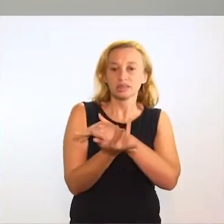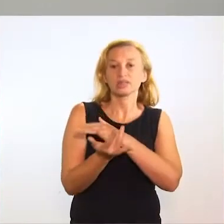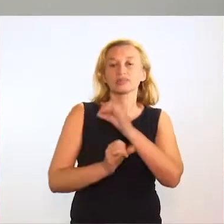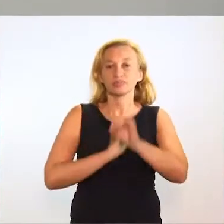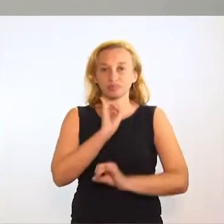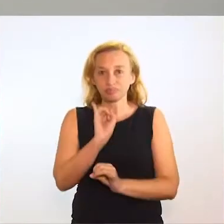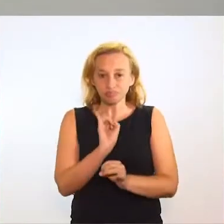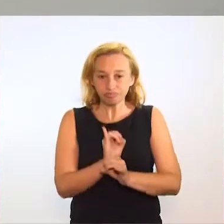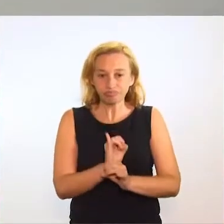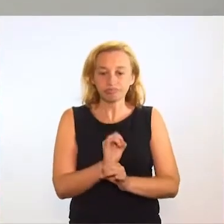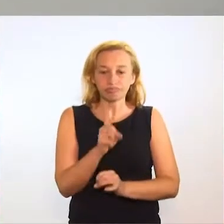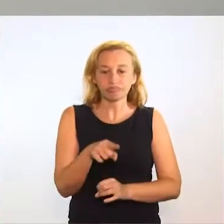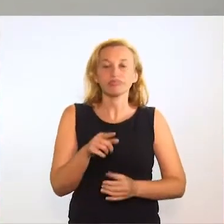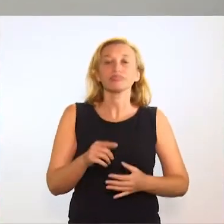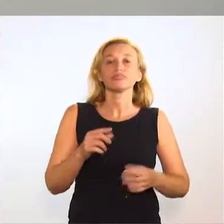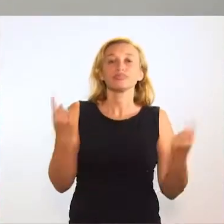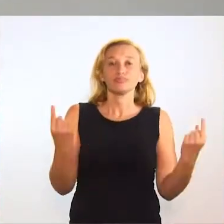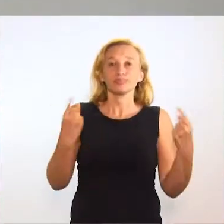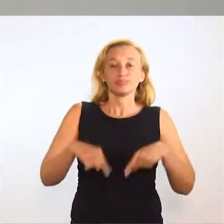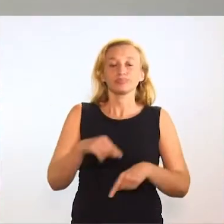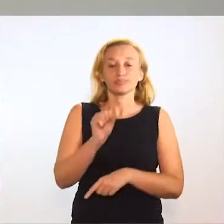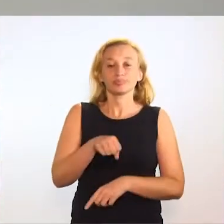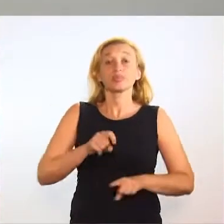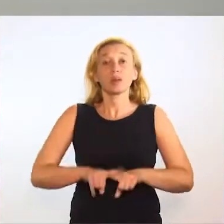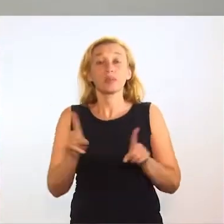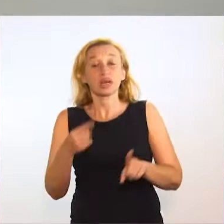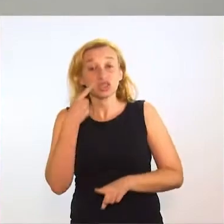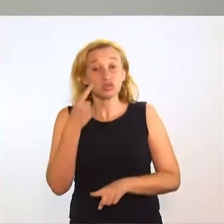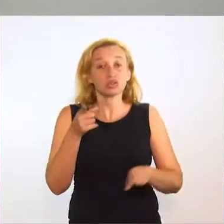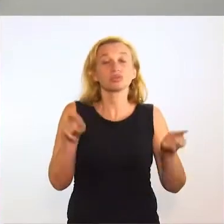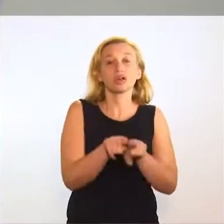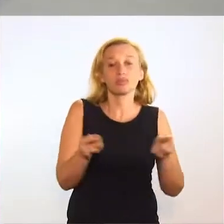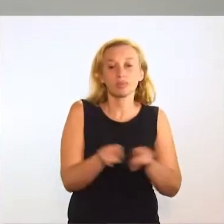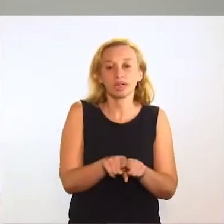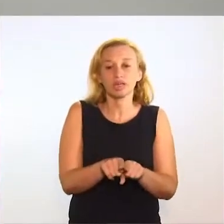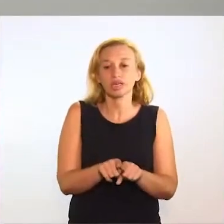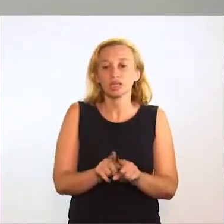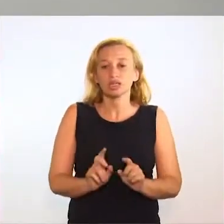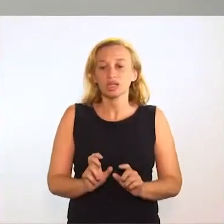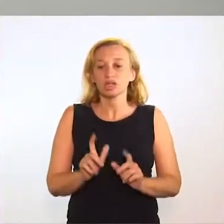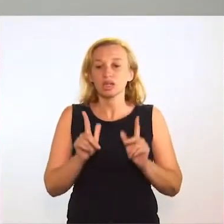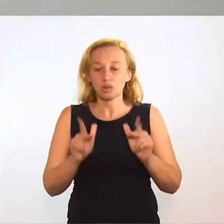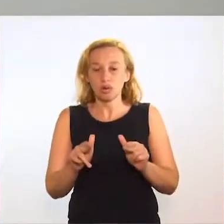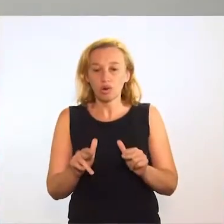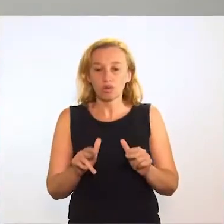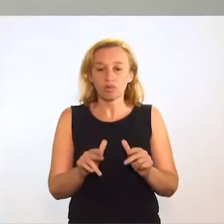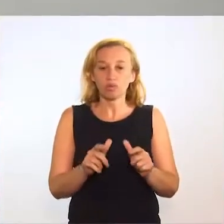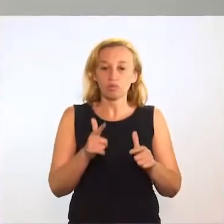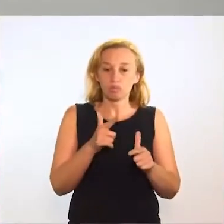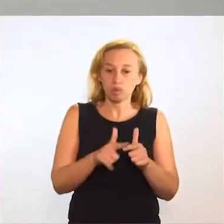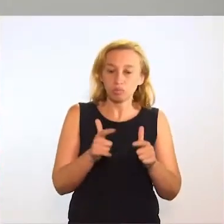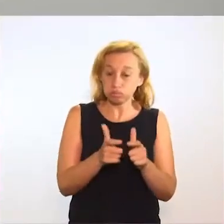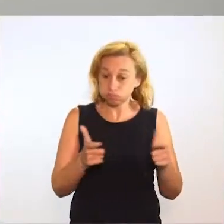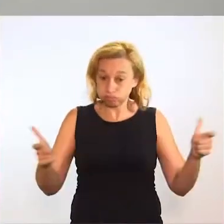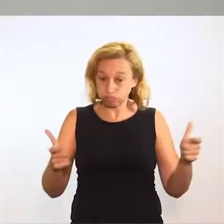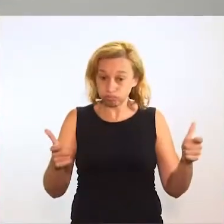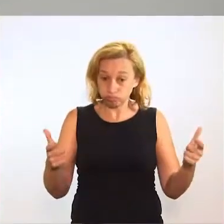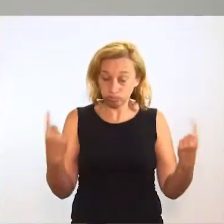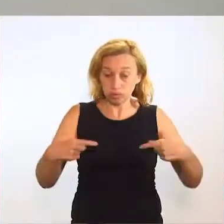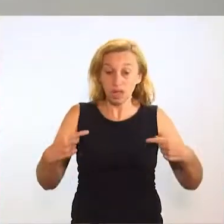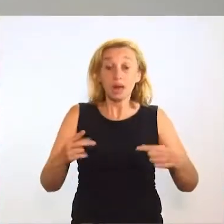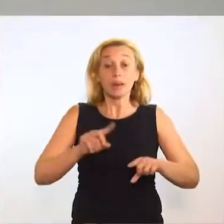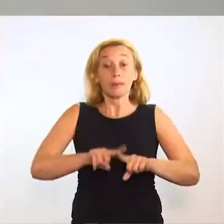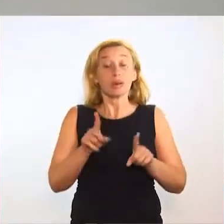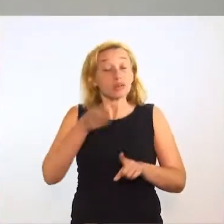de internet, né? Então, foi um desafio, mas a gente viu também que do mesmo tamanho que foi o desafio, que foi gigante,